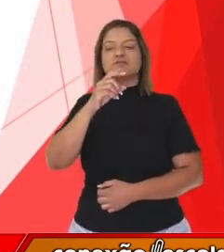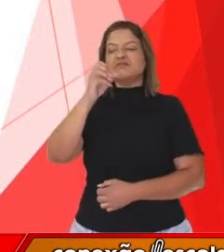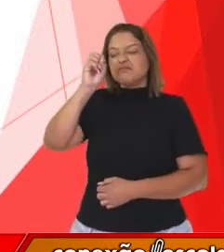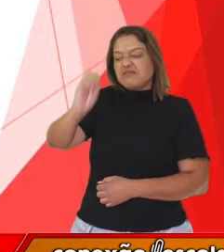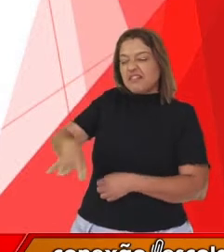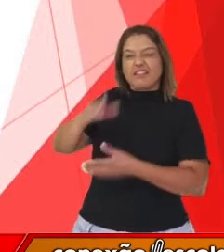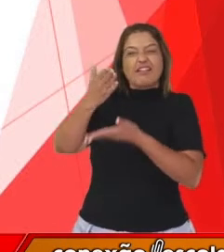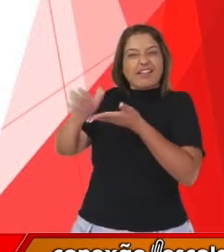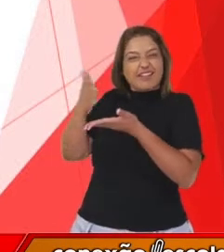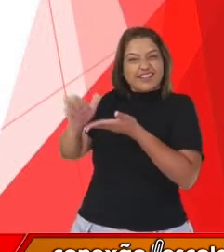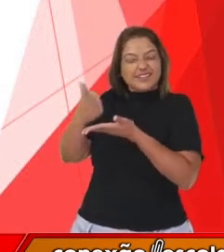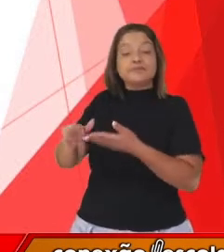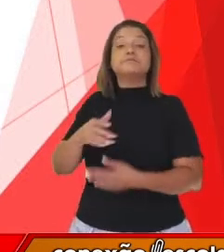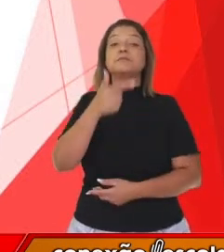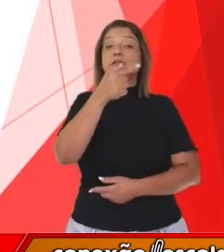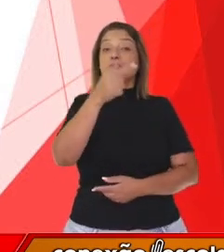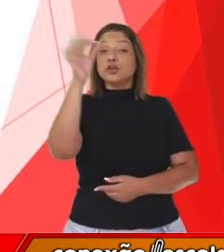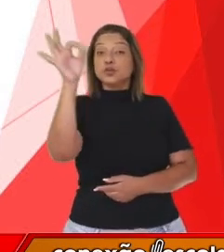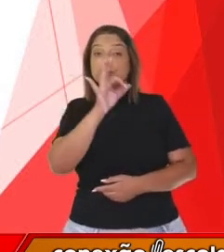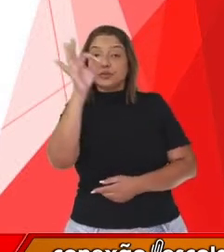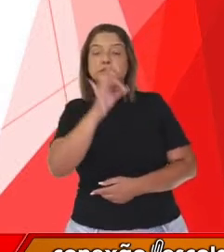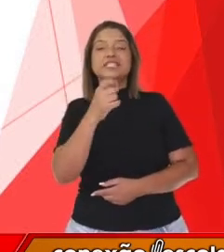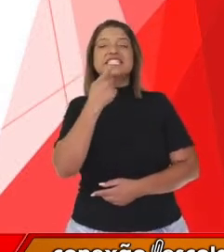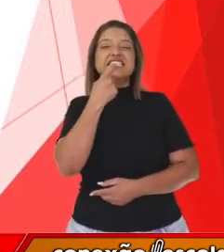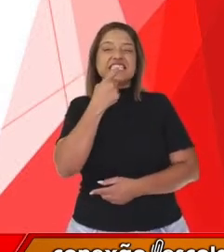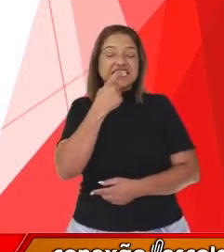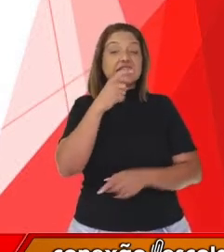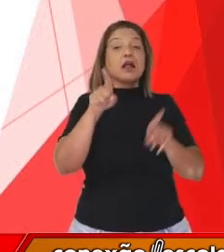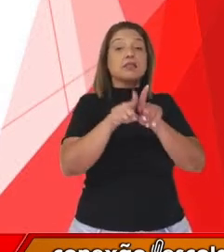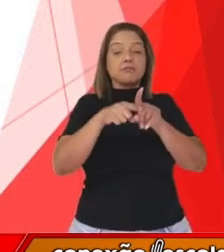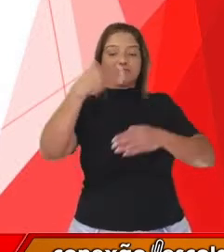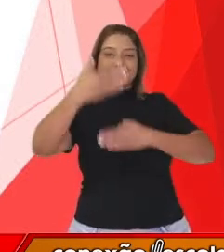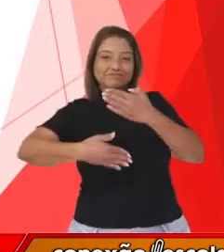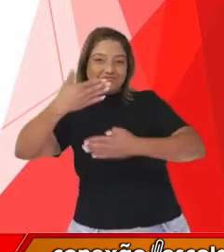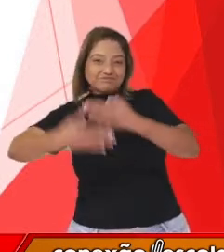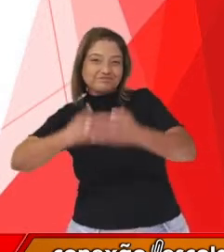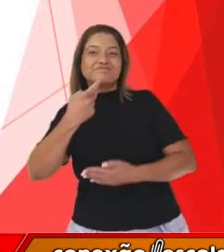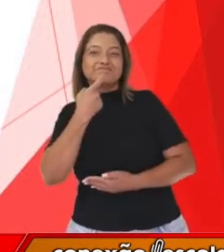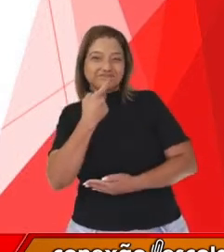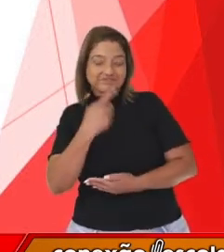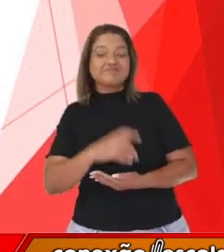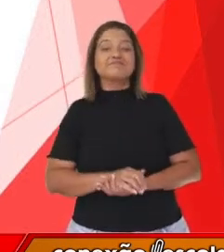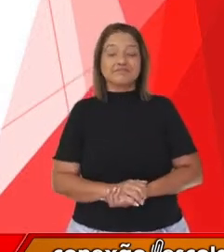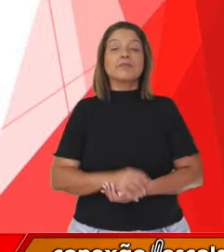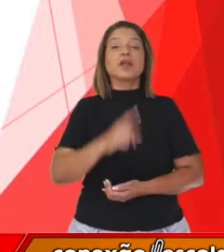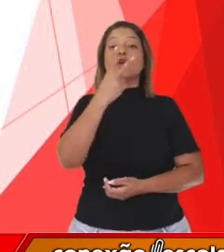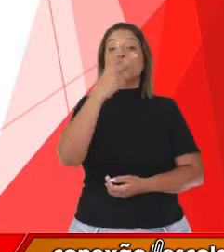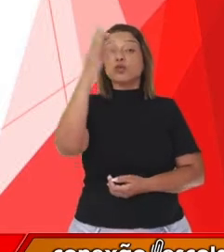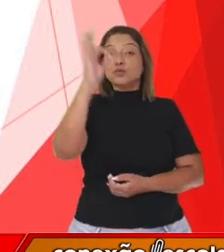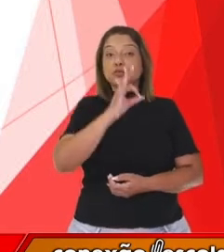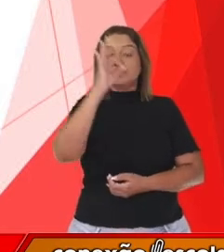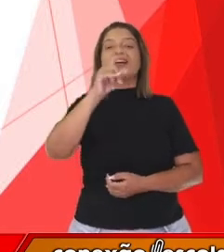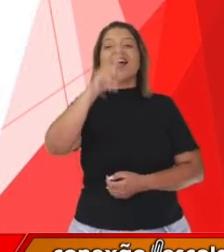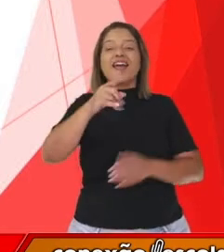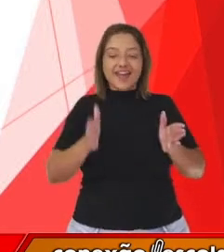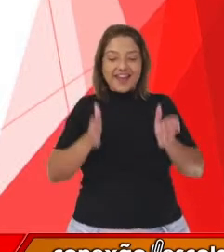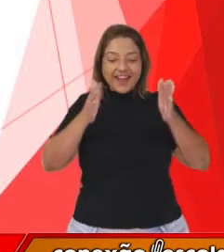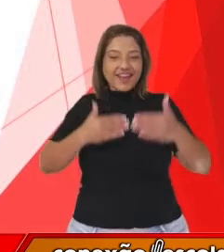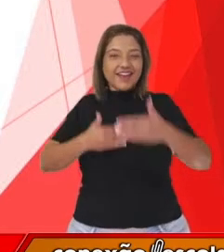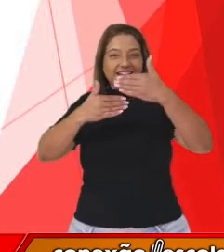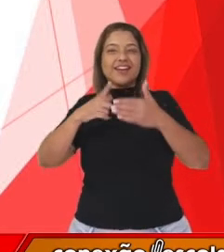rejeitos, 7% plásticos filmes, 2% embalagem longa-vida